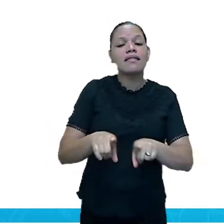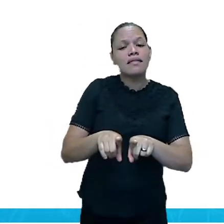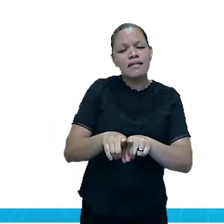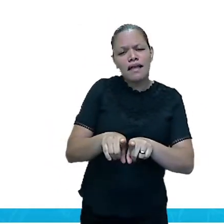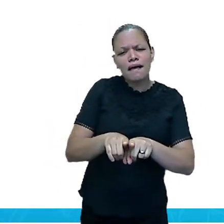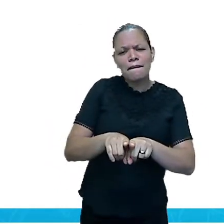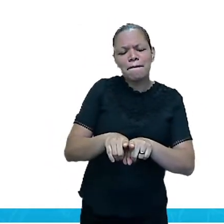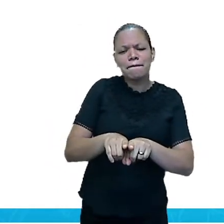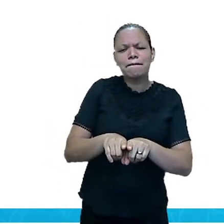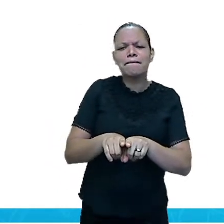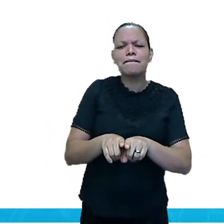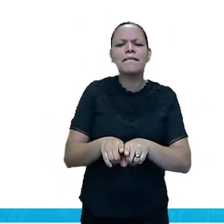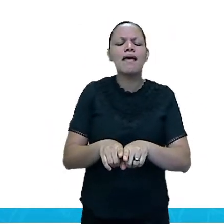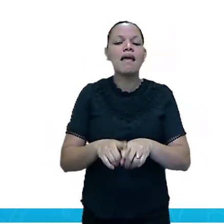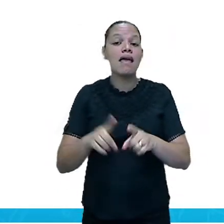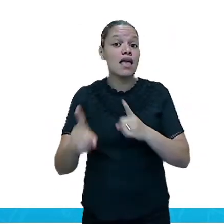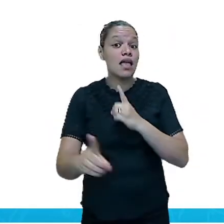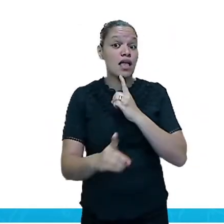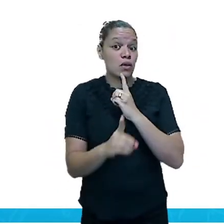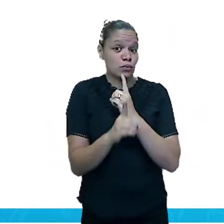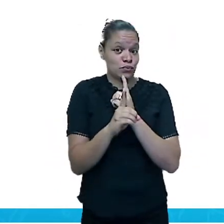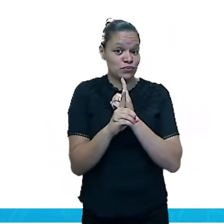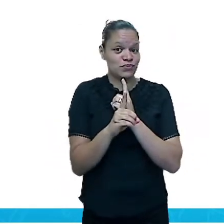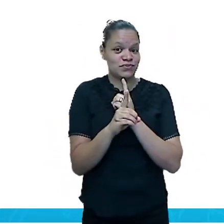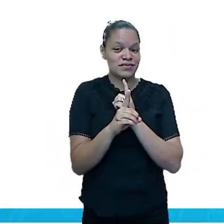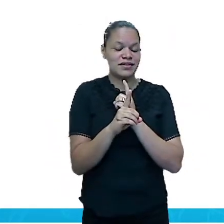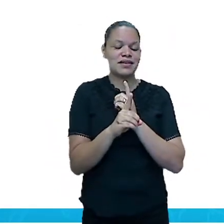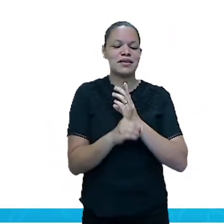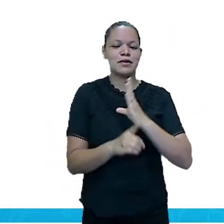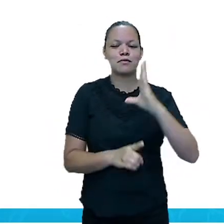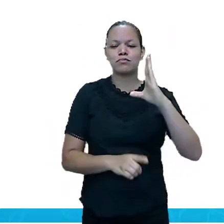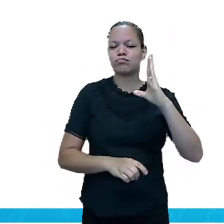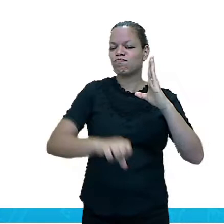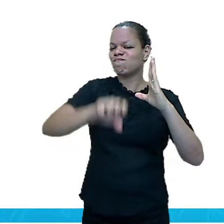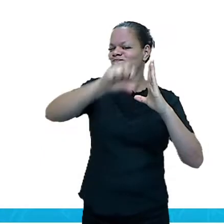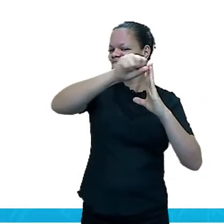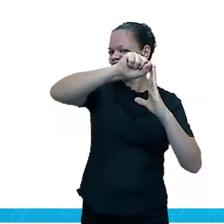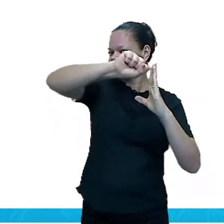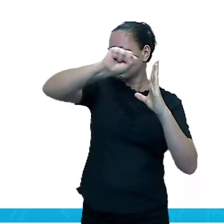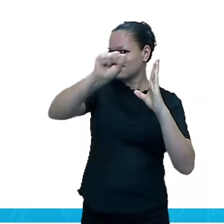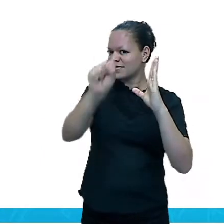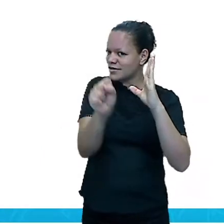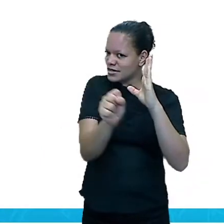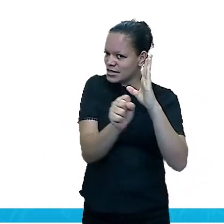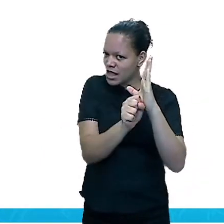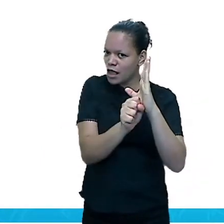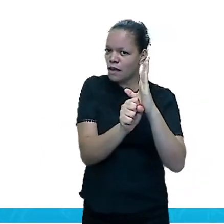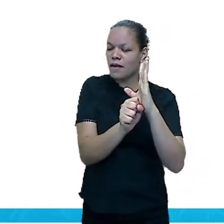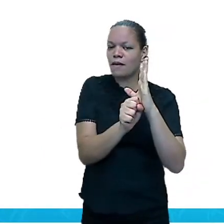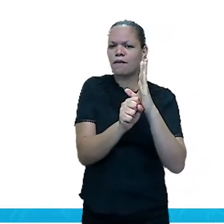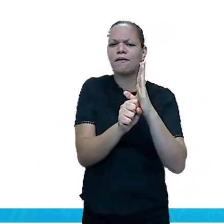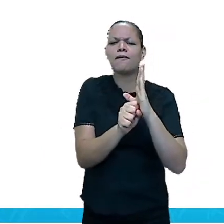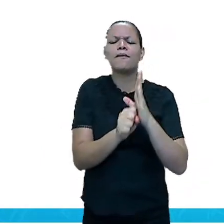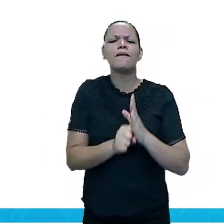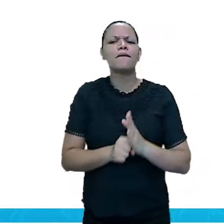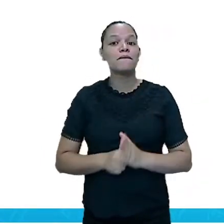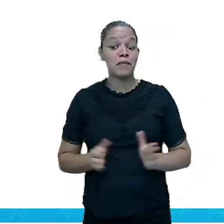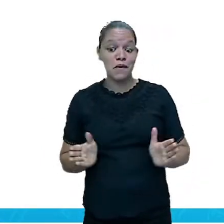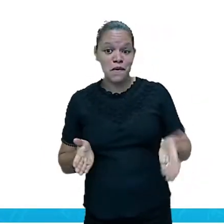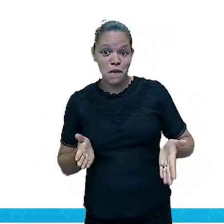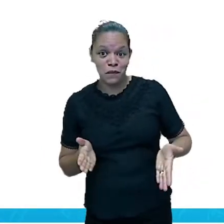é o que? Na designação de século. Nós atualmente estamos em qual século? O século